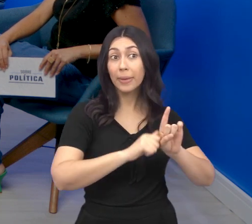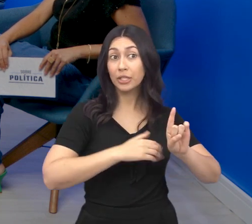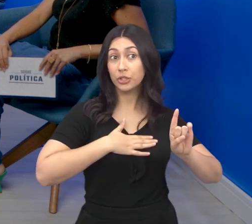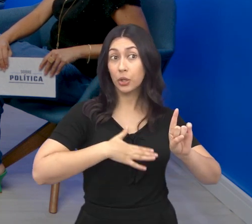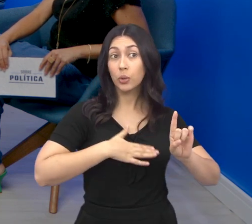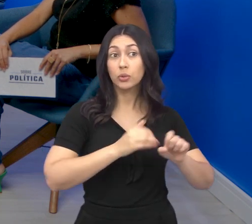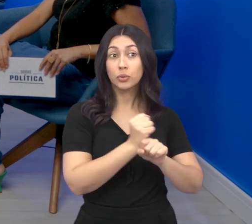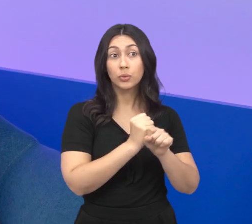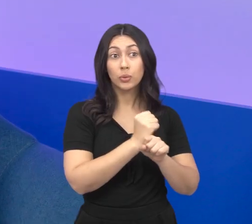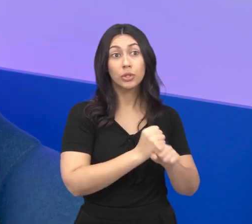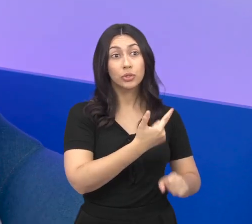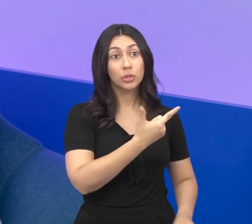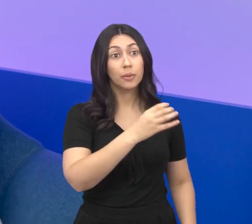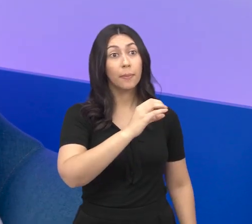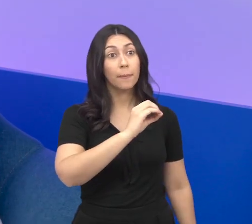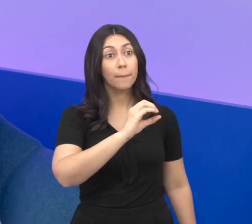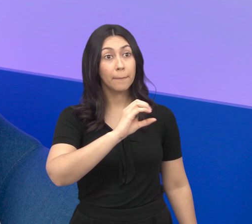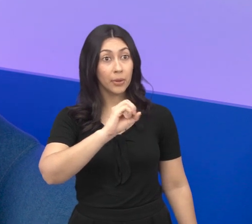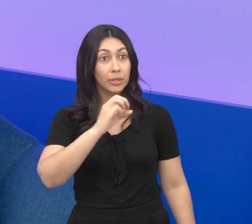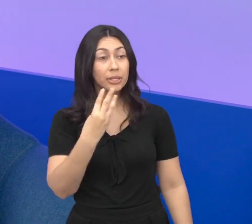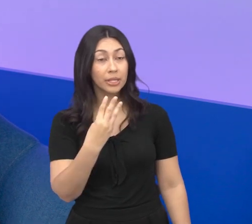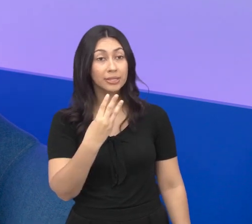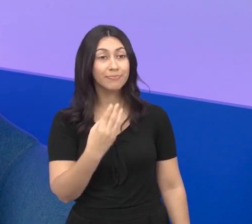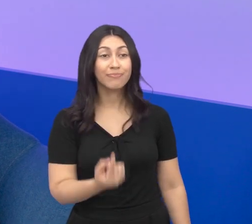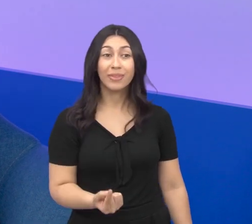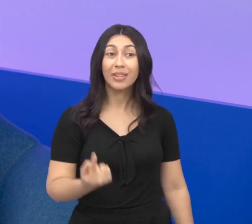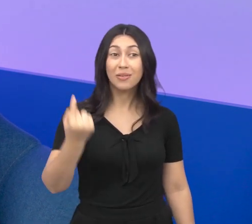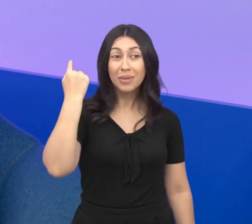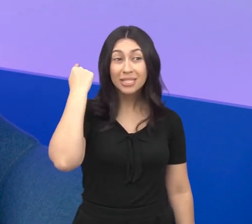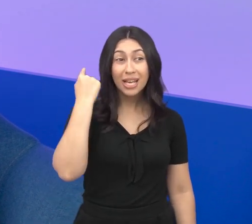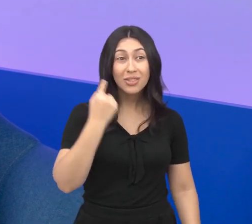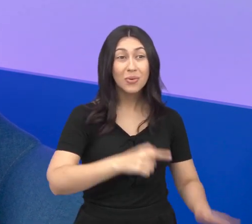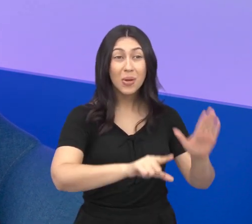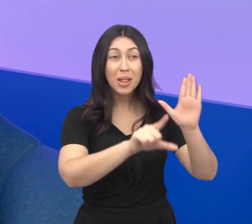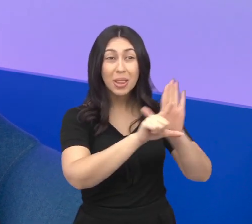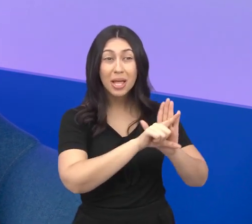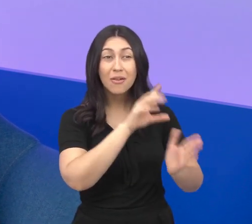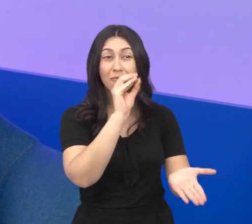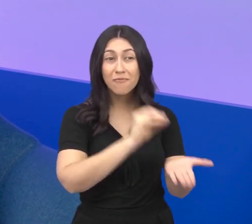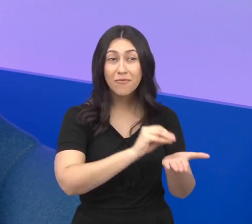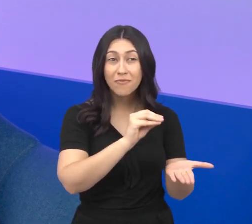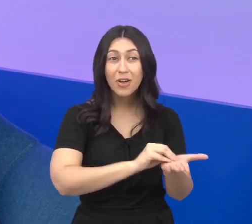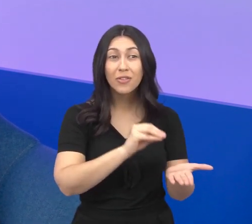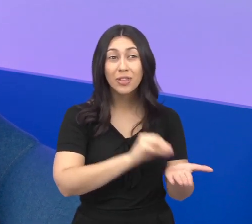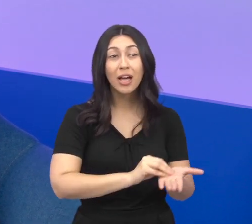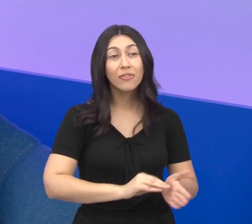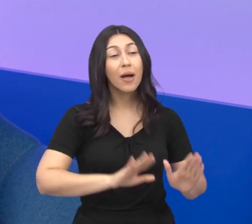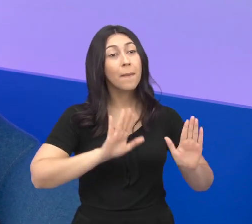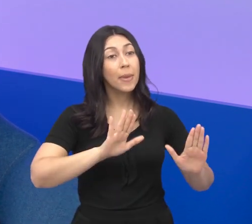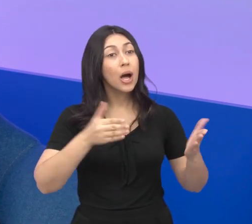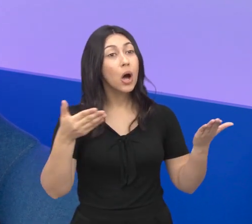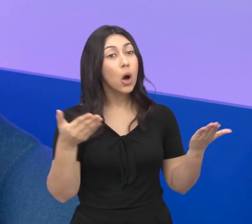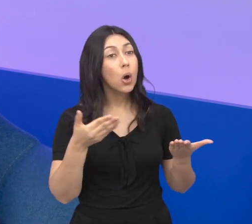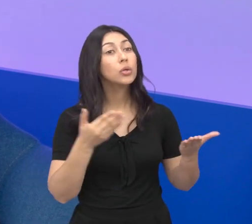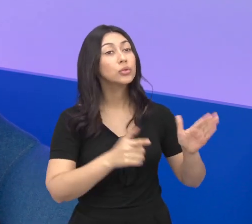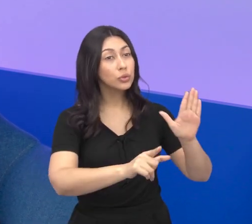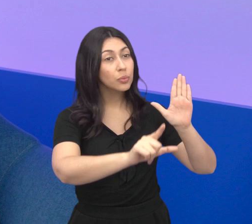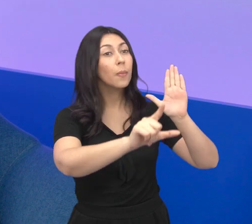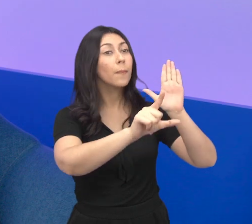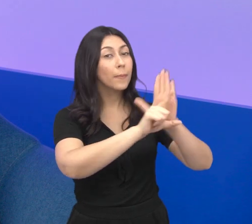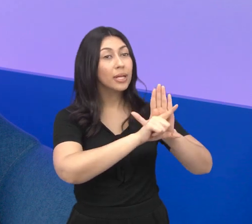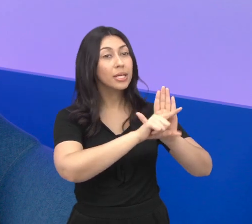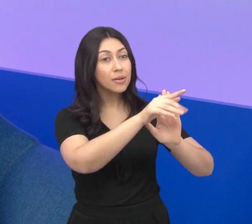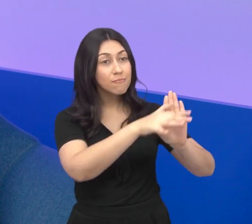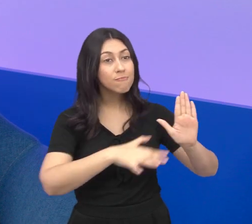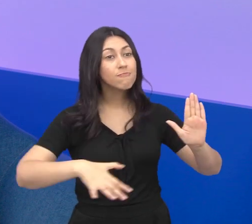2013. Então, nós tínhamos uma defasagem de legislação em relação a isso lá naquela época, mas hoje nós temos essa legislação, que é uma